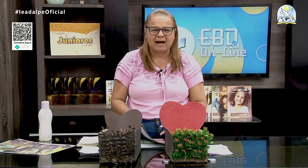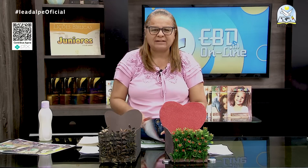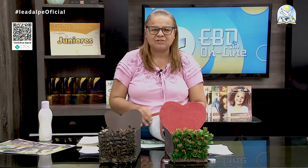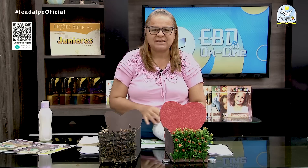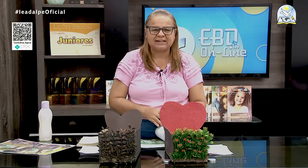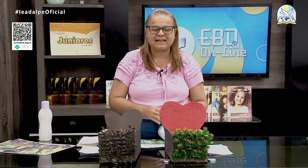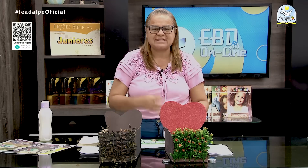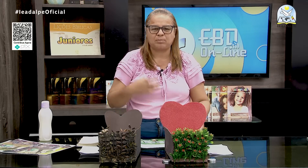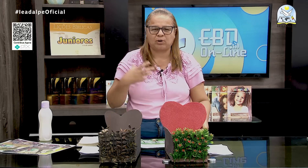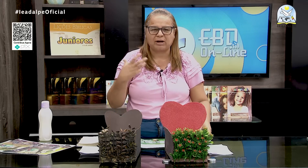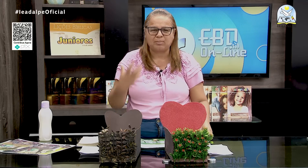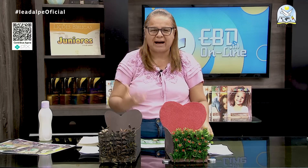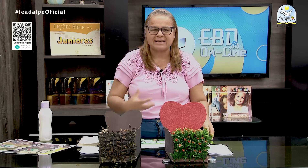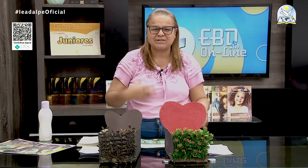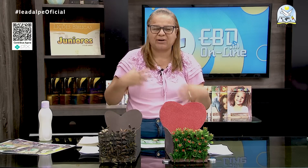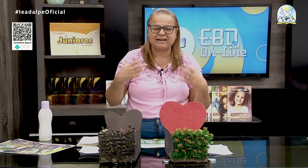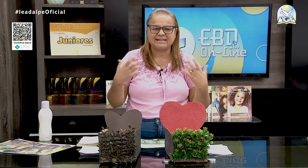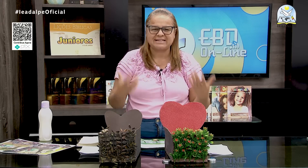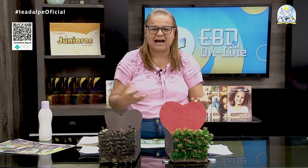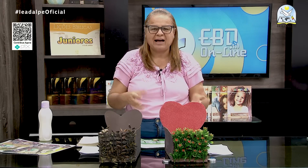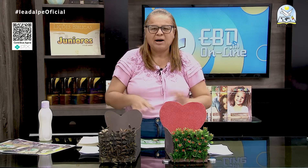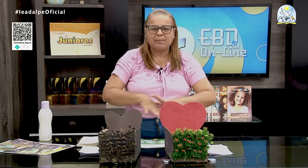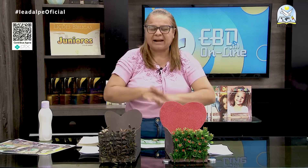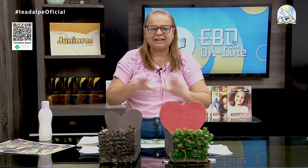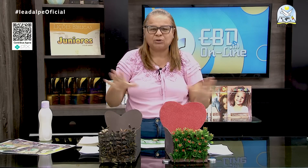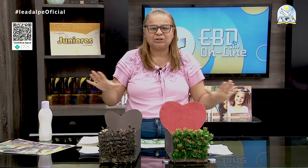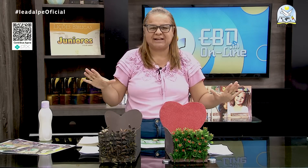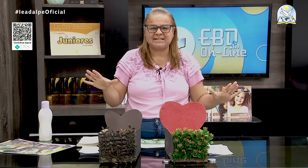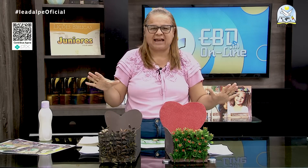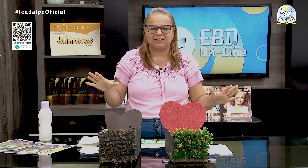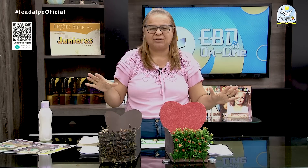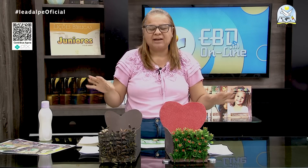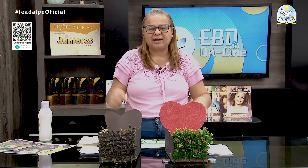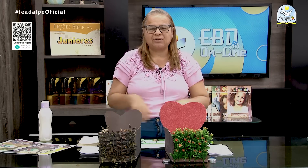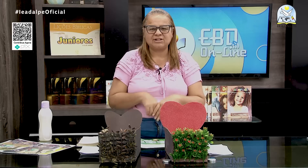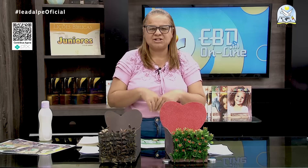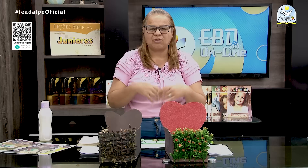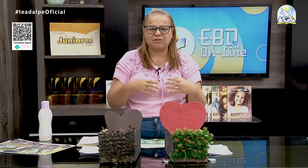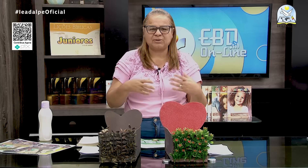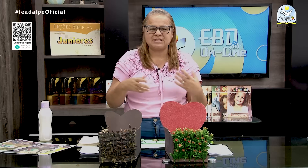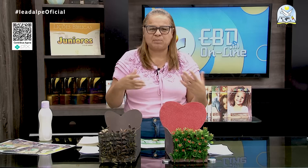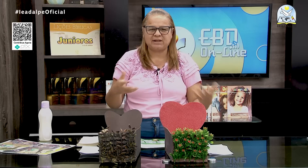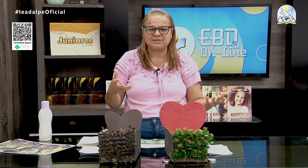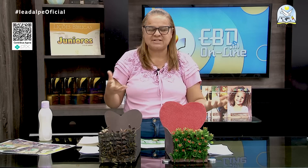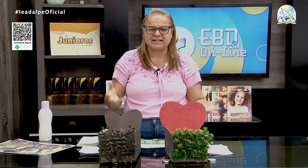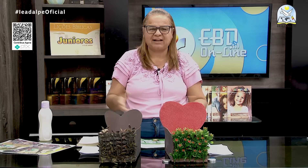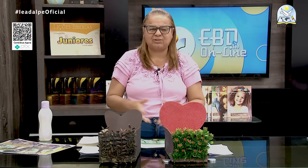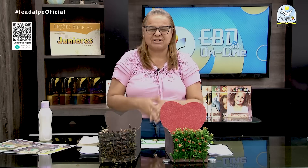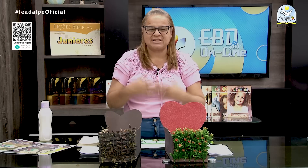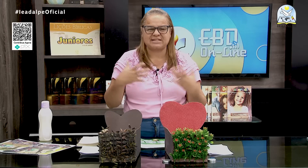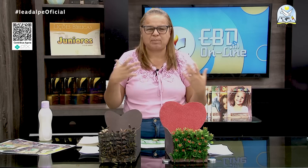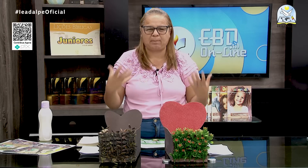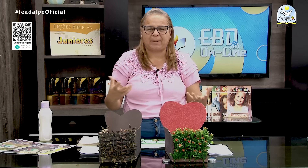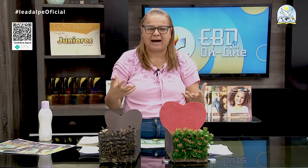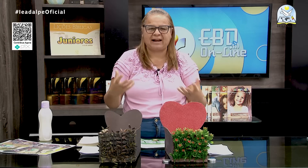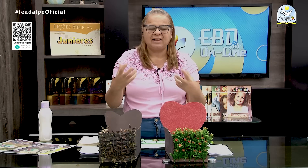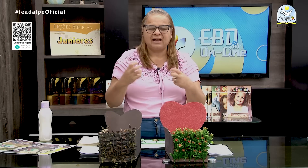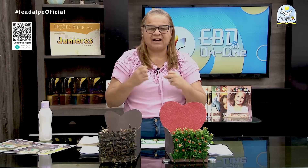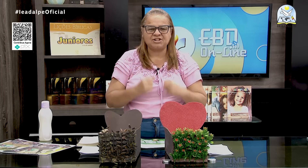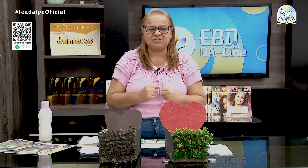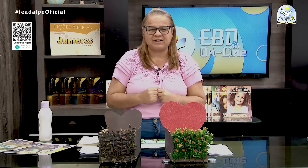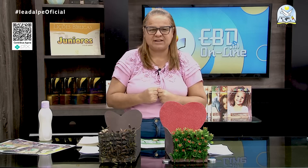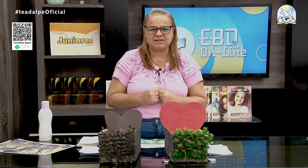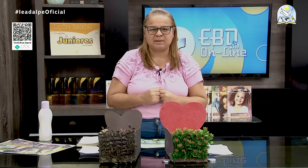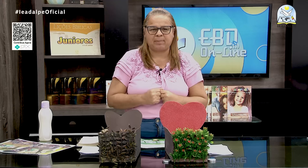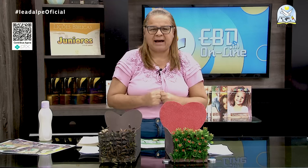abençoada você tem que se programar se organizar para que tudo dê certo e quando a gente convida o Espírito Santo a gente se prepara